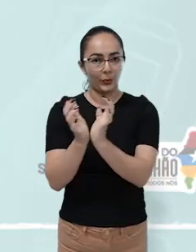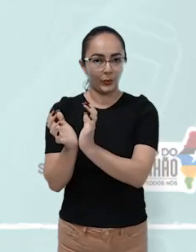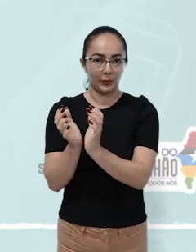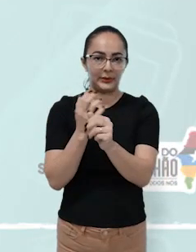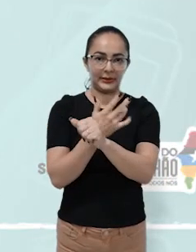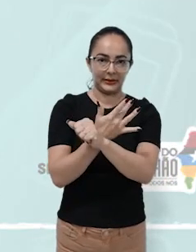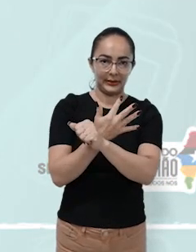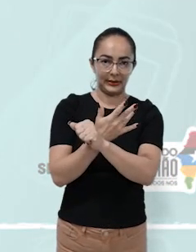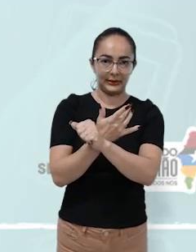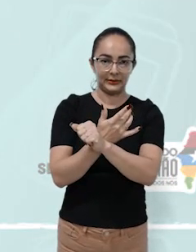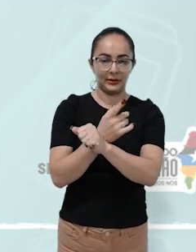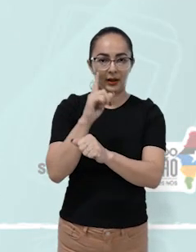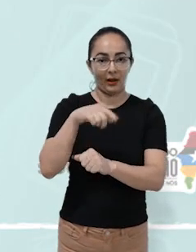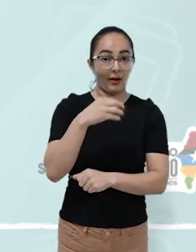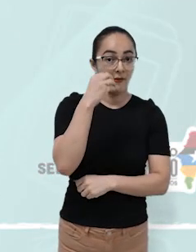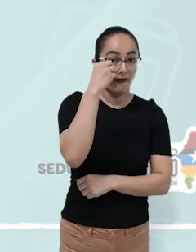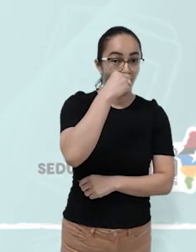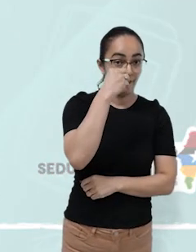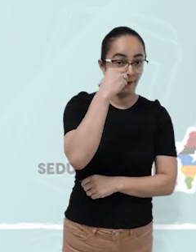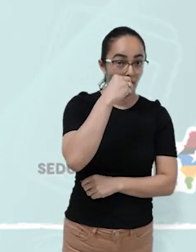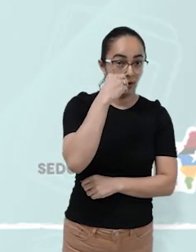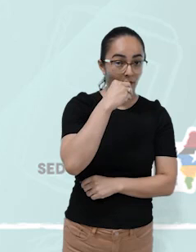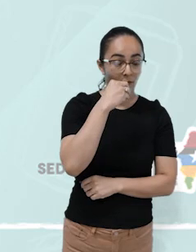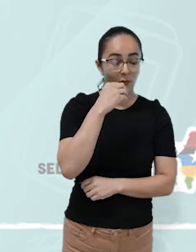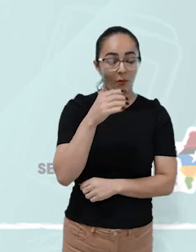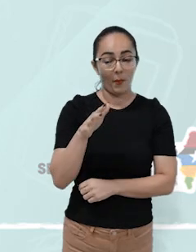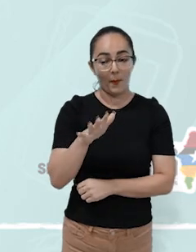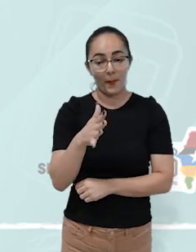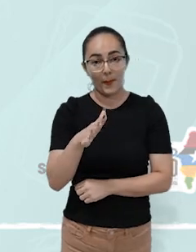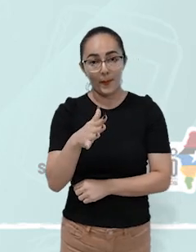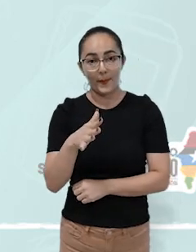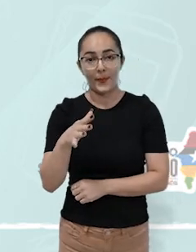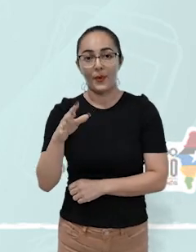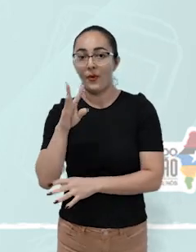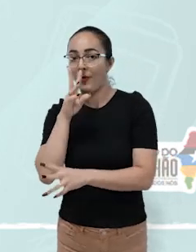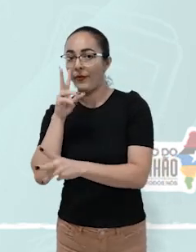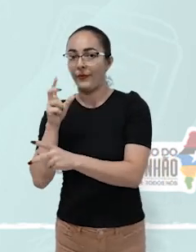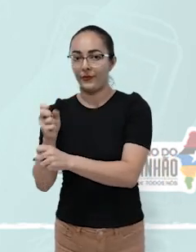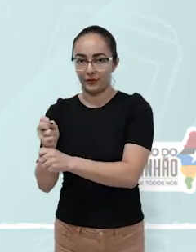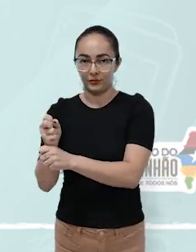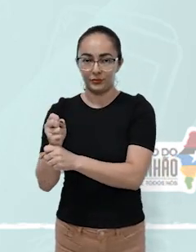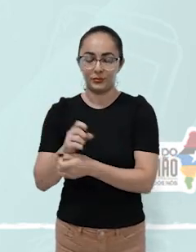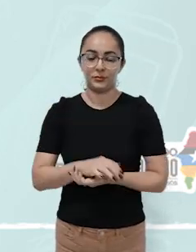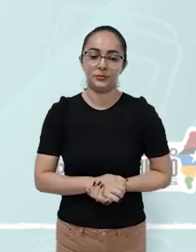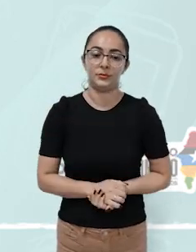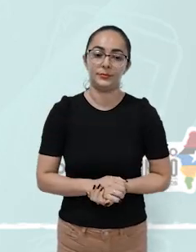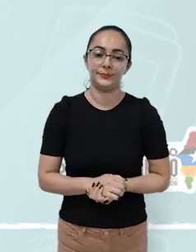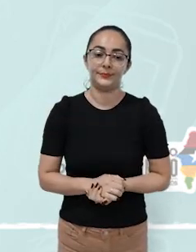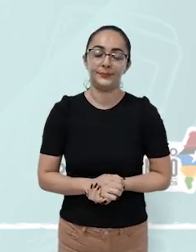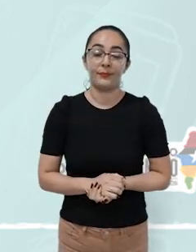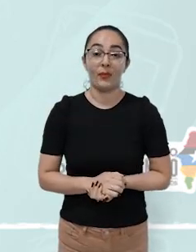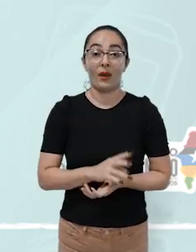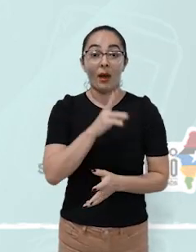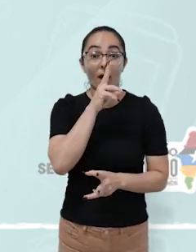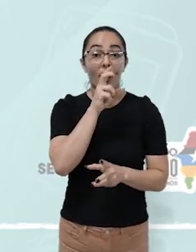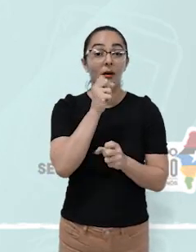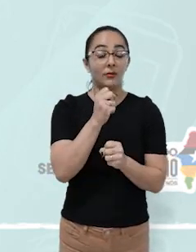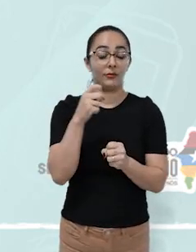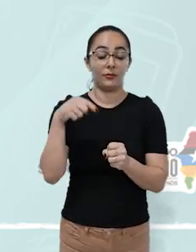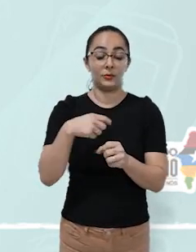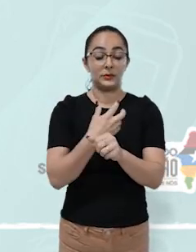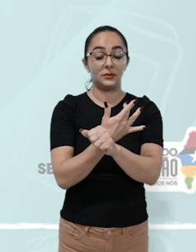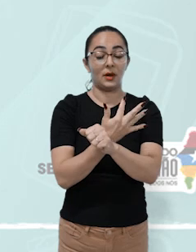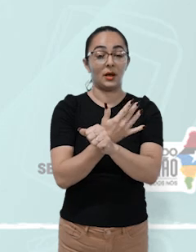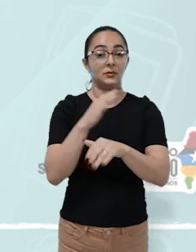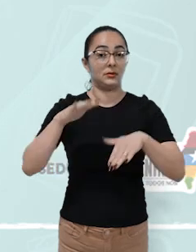ácidos é em ácido fraco, moderado ou forte. Turma, a força do ácido ele